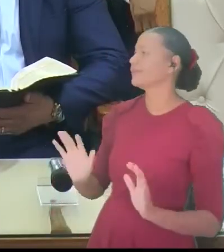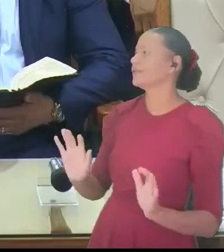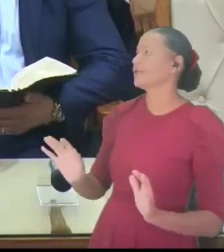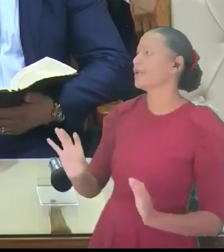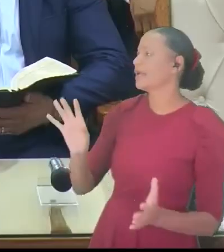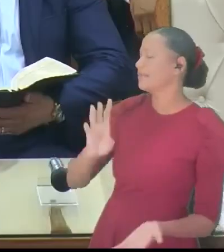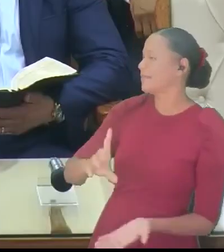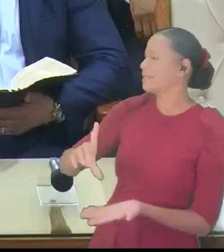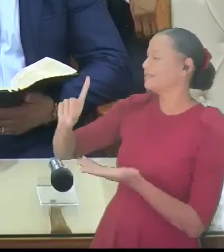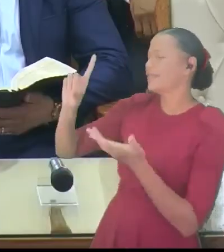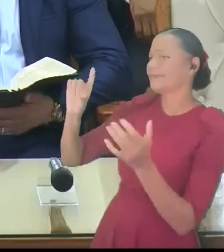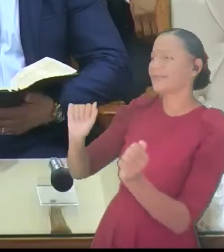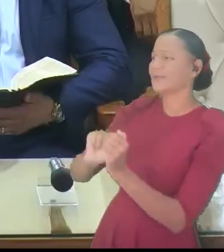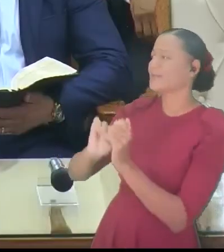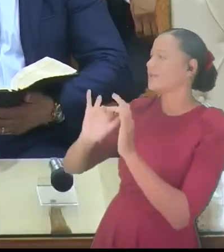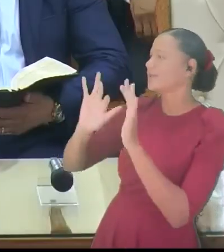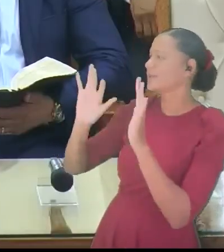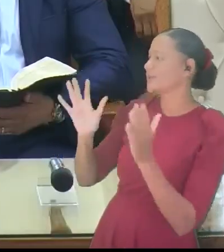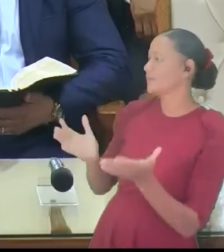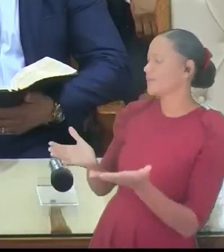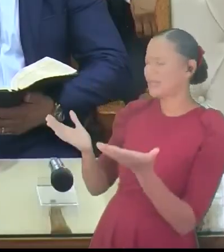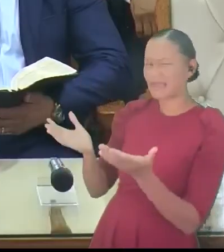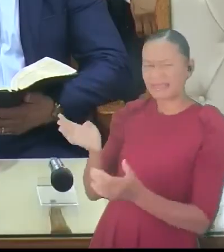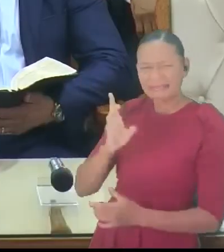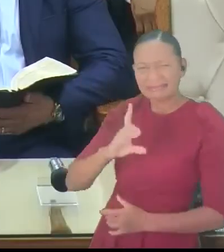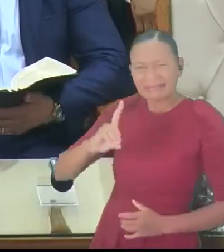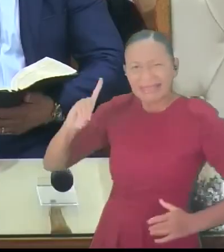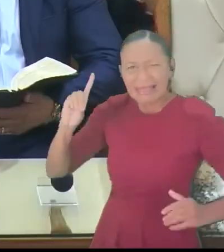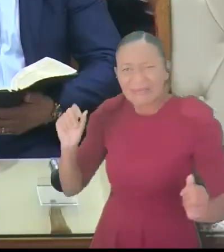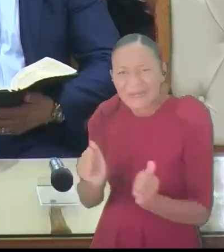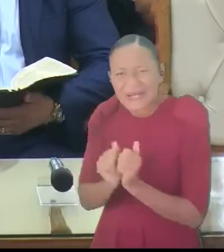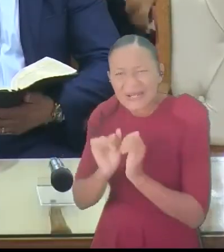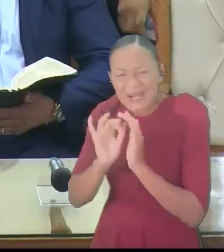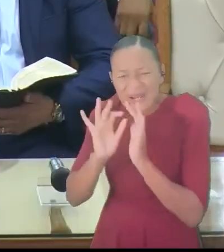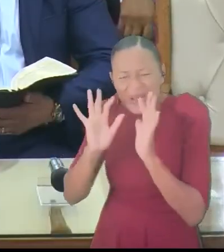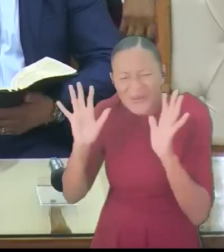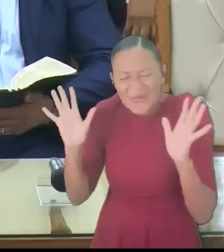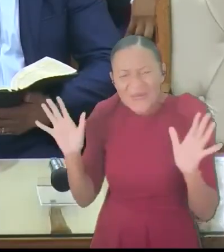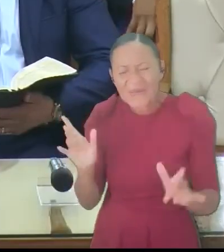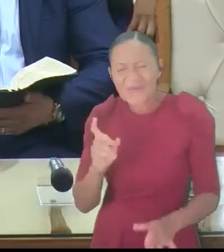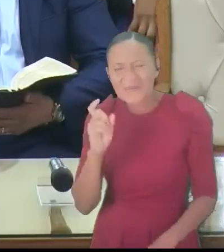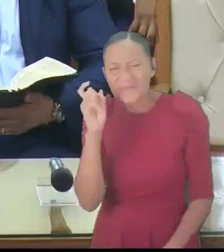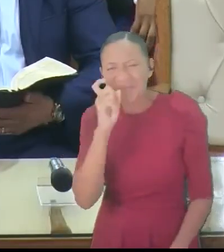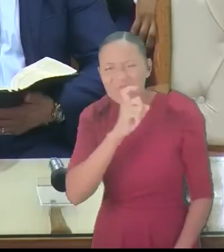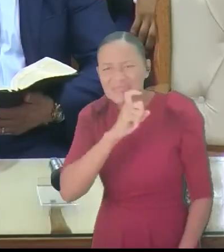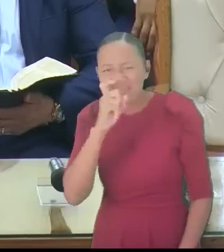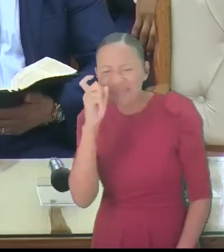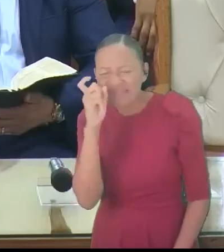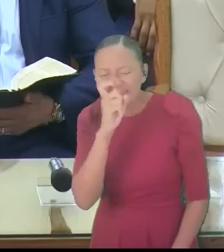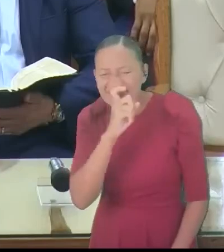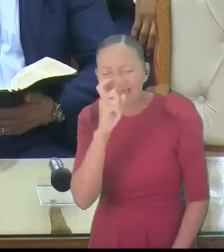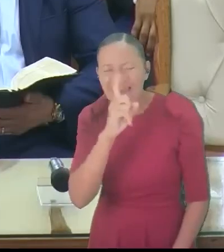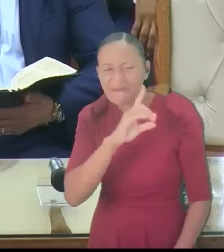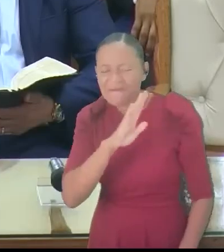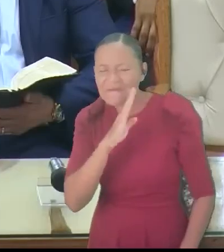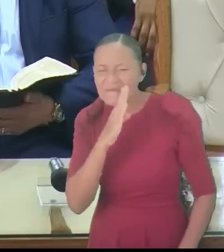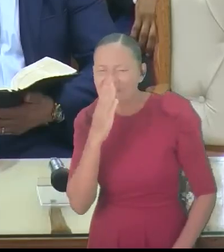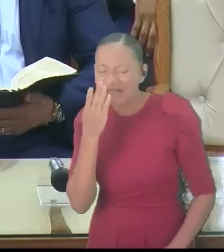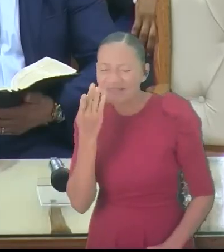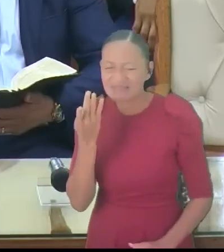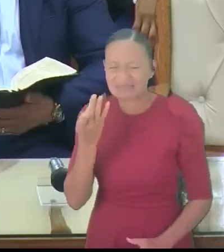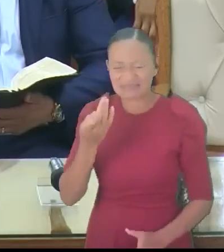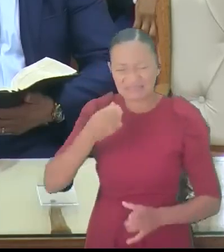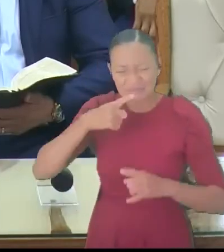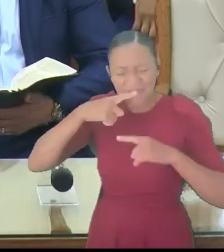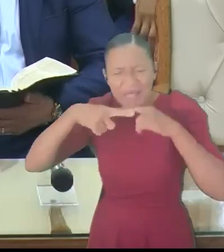Deus fosse glorificado. Deus glorificado com falcatrua, com mentira? Não. Deus é